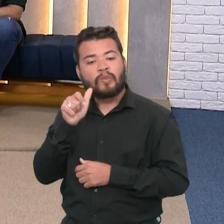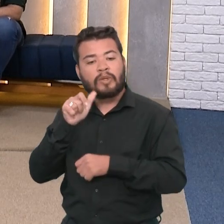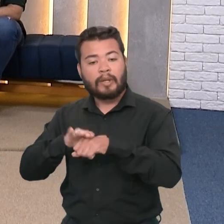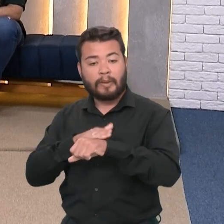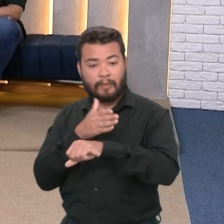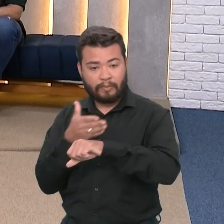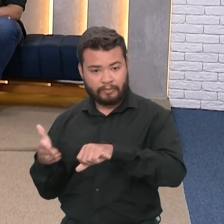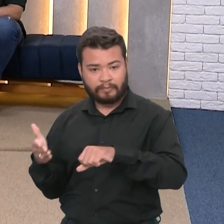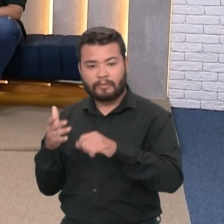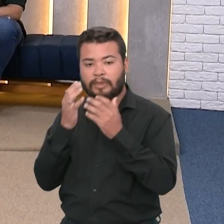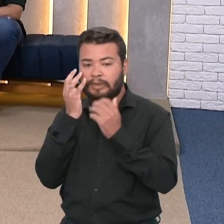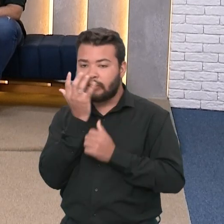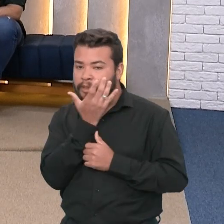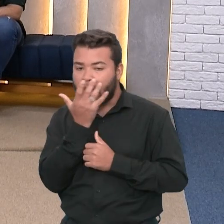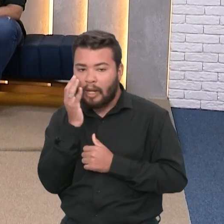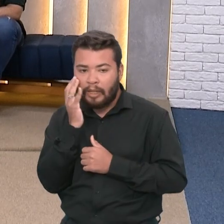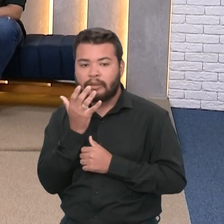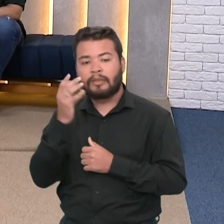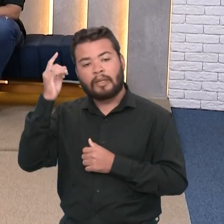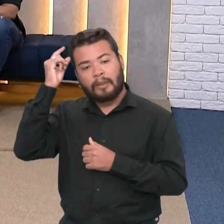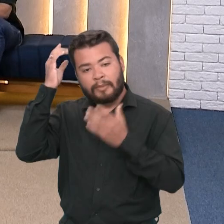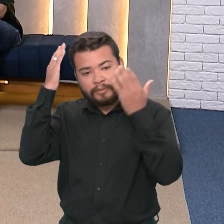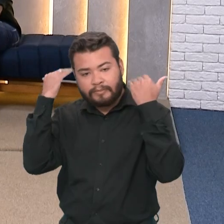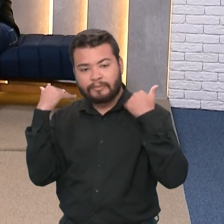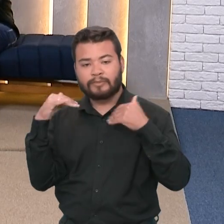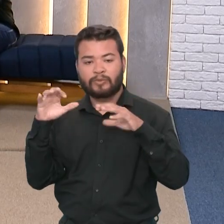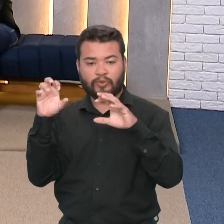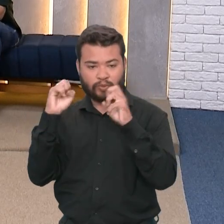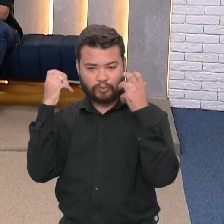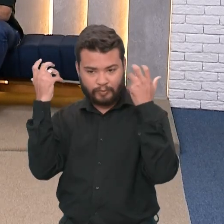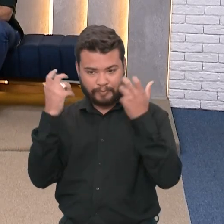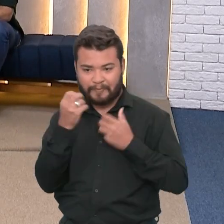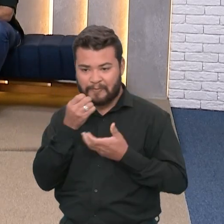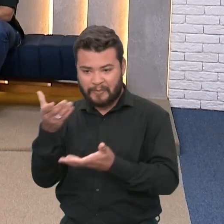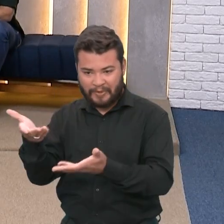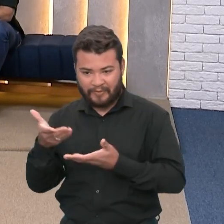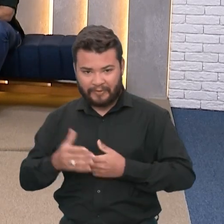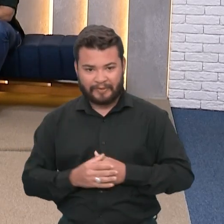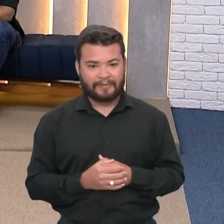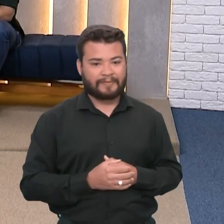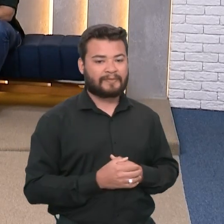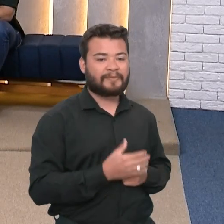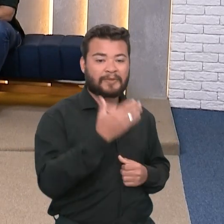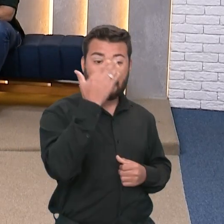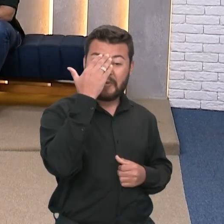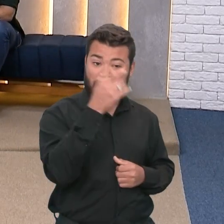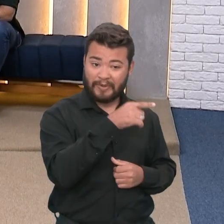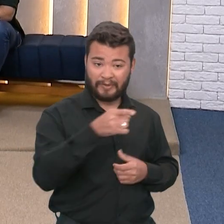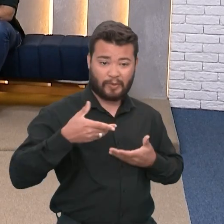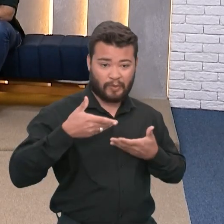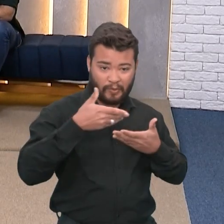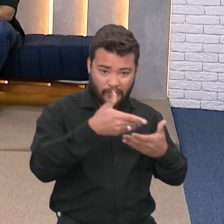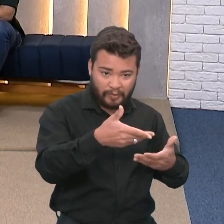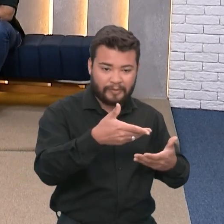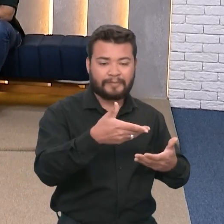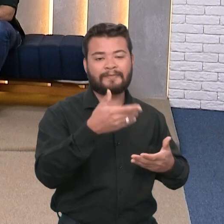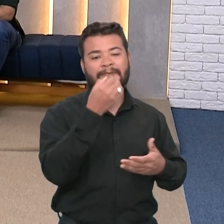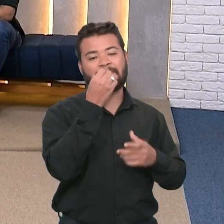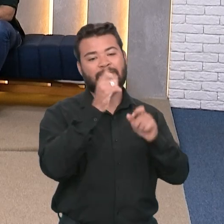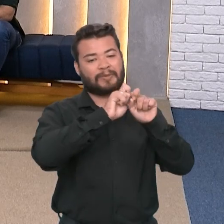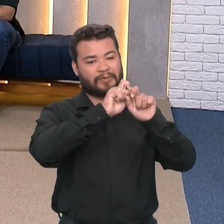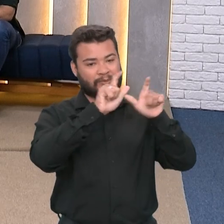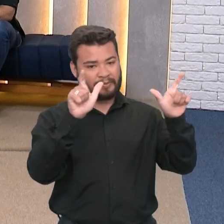branca, com sardas, cabelos castanhos curtos e cacheados. Seja muito bem-vinda. Muito obrigada pelo convite, Cássio. Bom